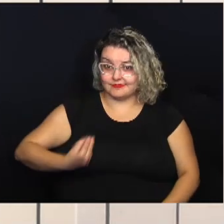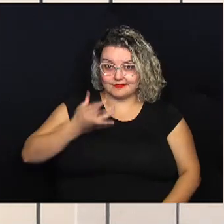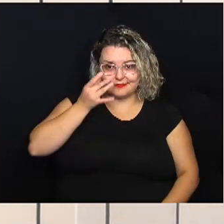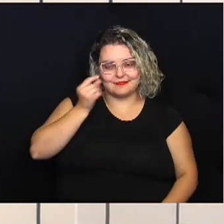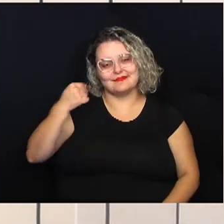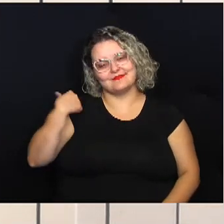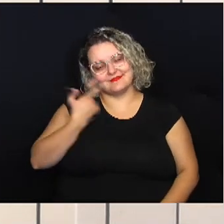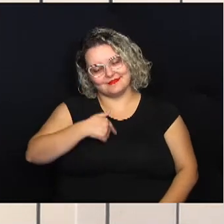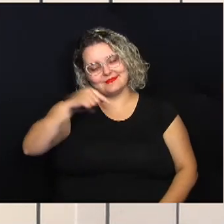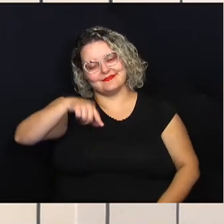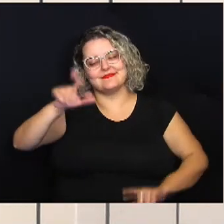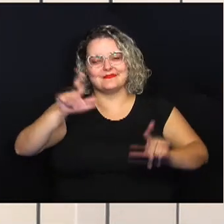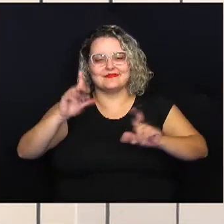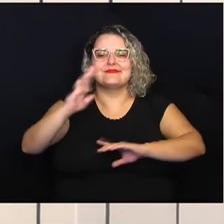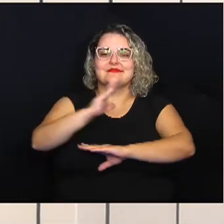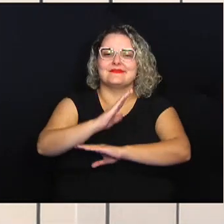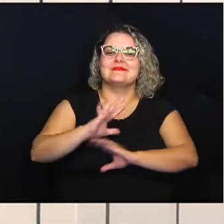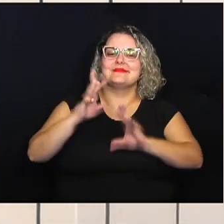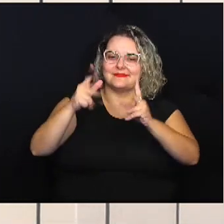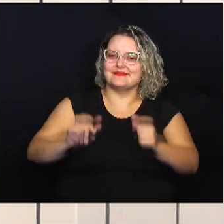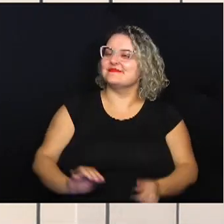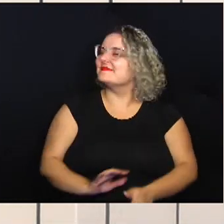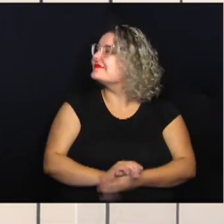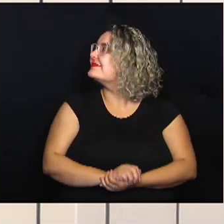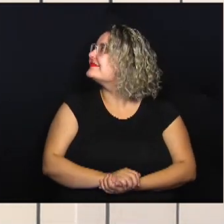Câmara Campinas transmite na íntegra.